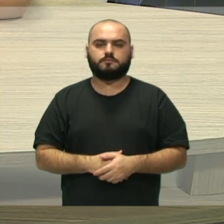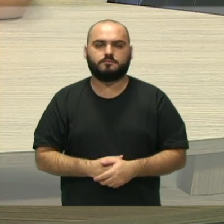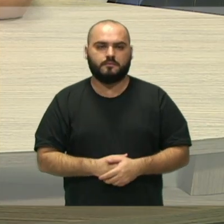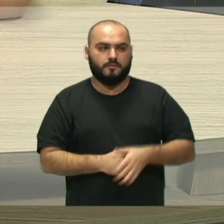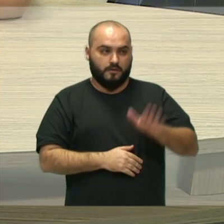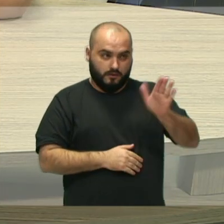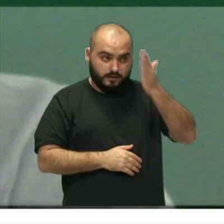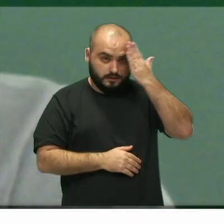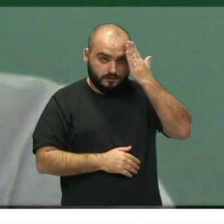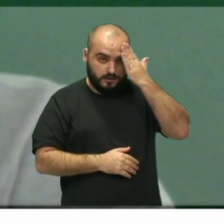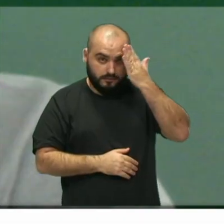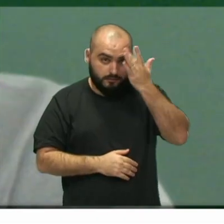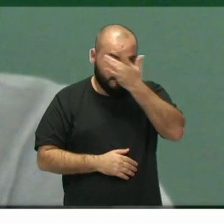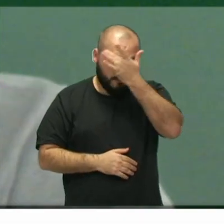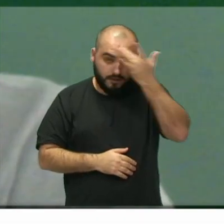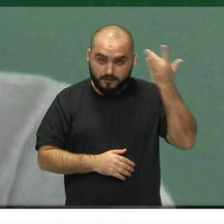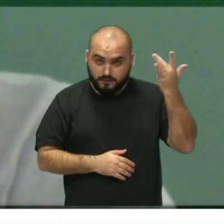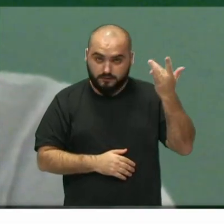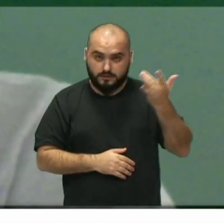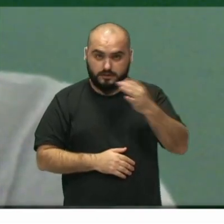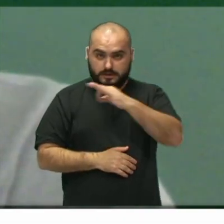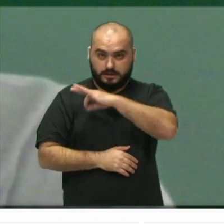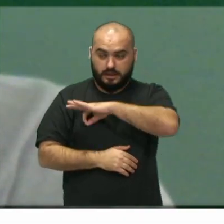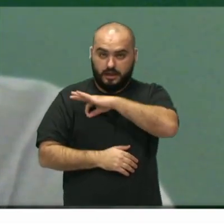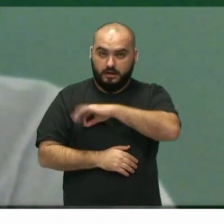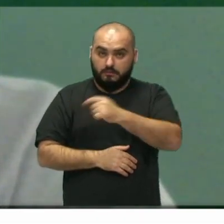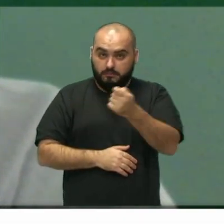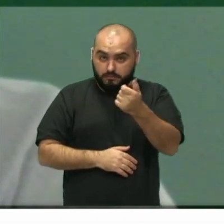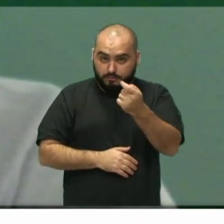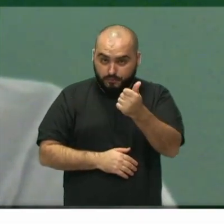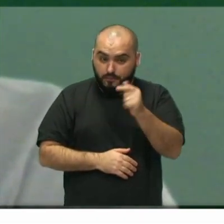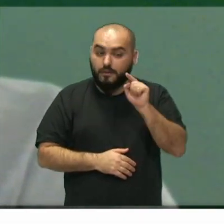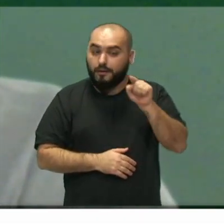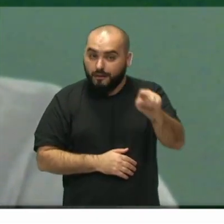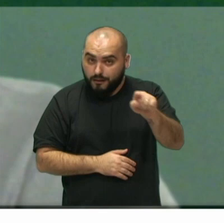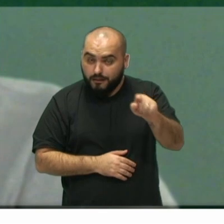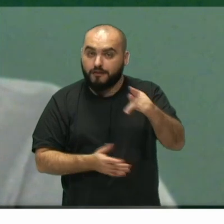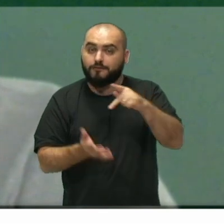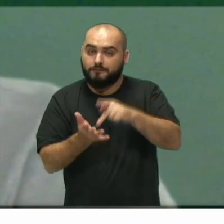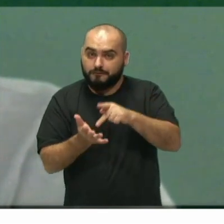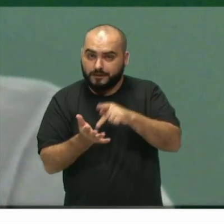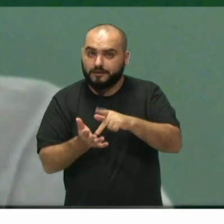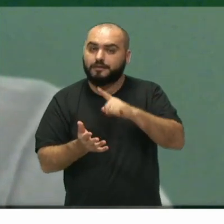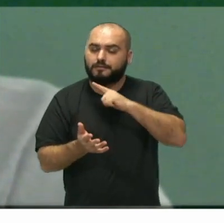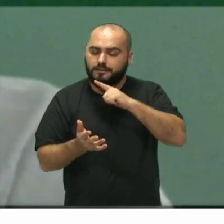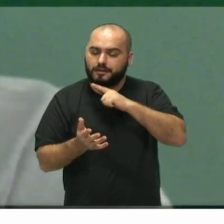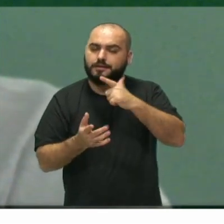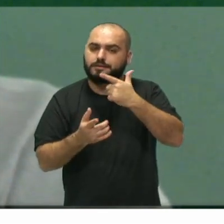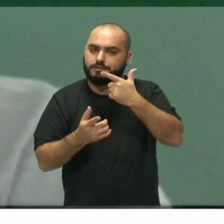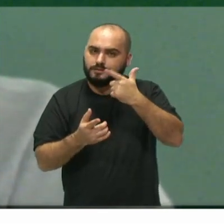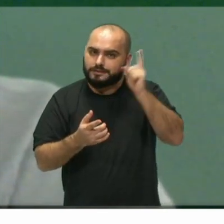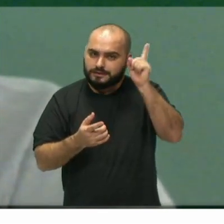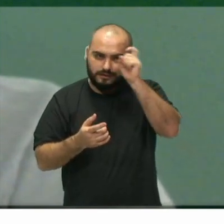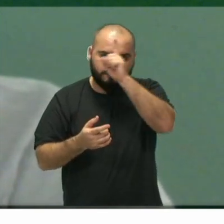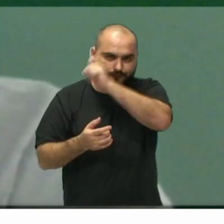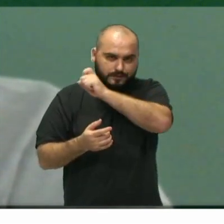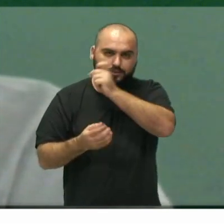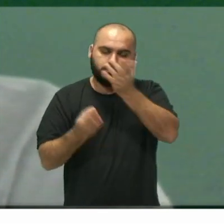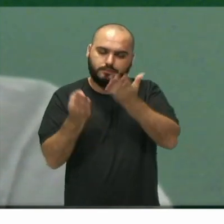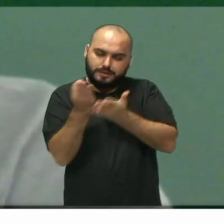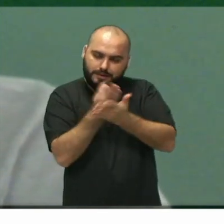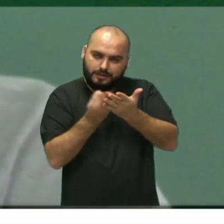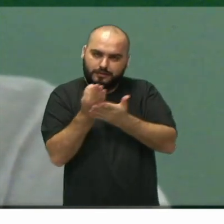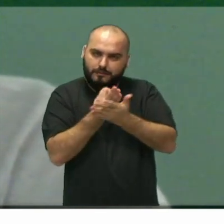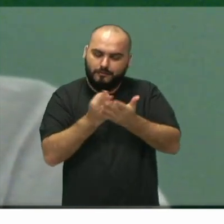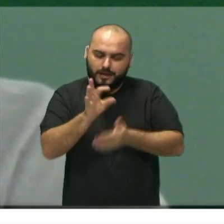a pessoa com menos condições socioeconômicas, ela realmente ela vai ter mais dificuldade a ter um tratamento adequado, um tratamento